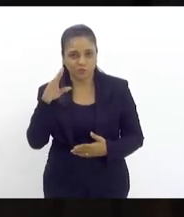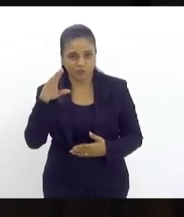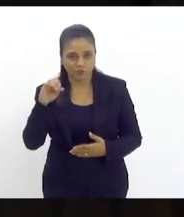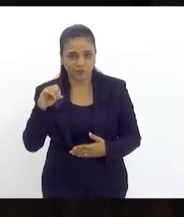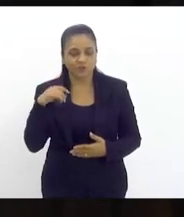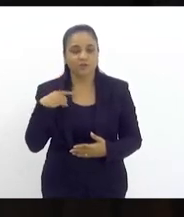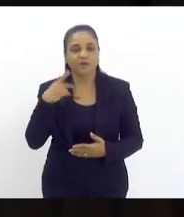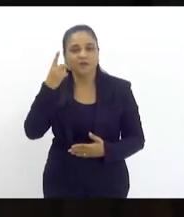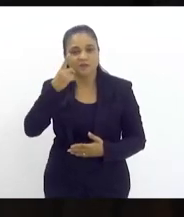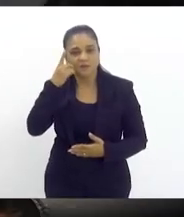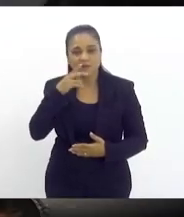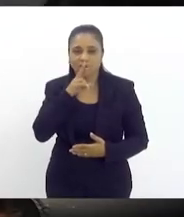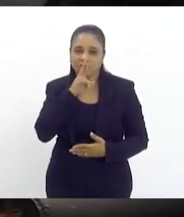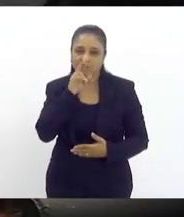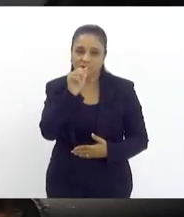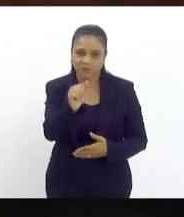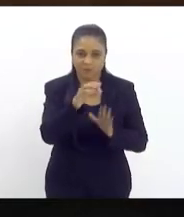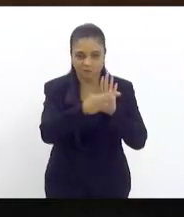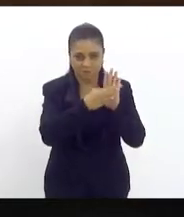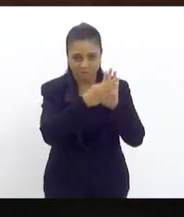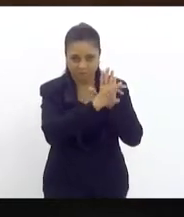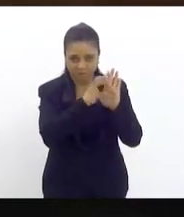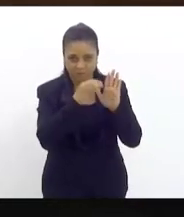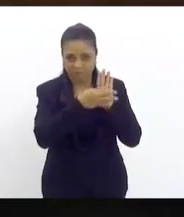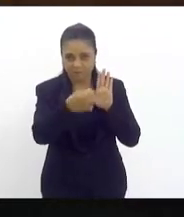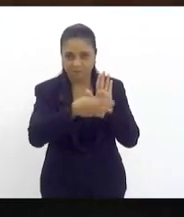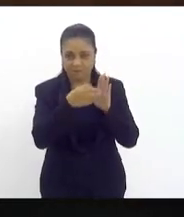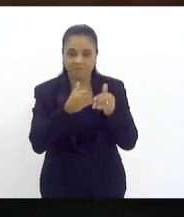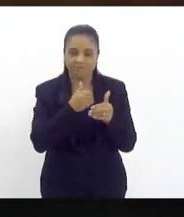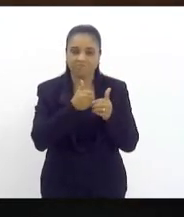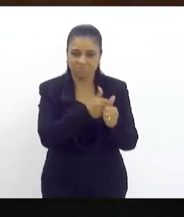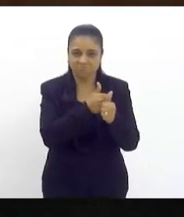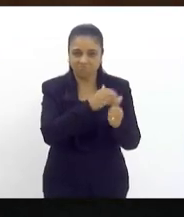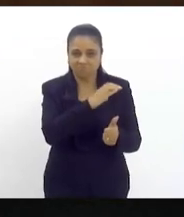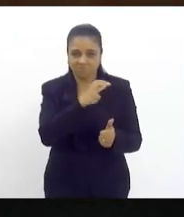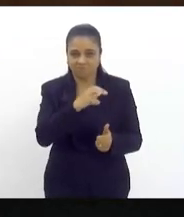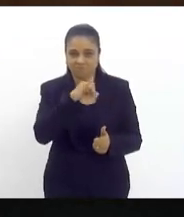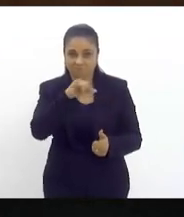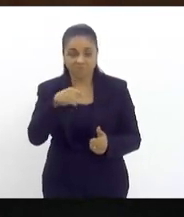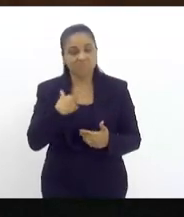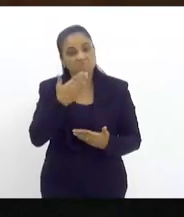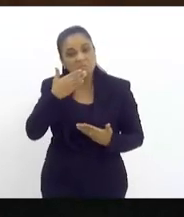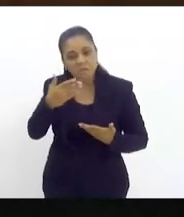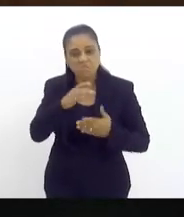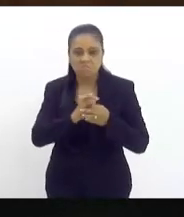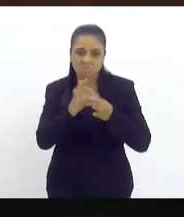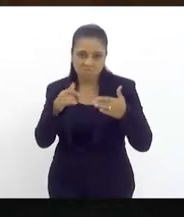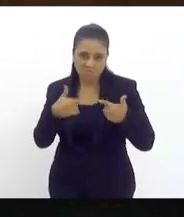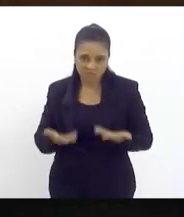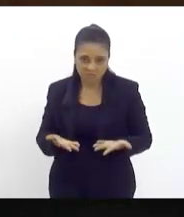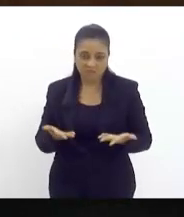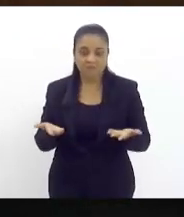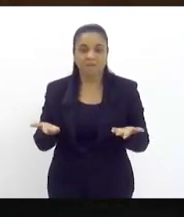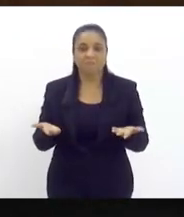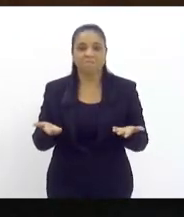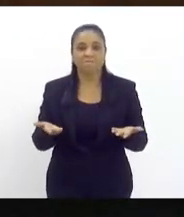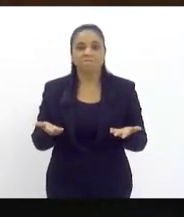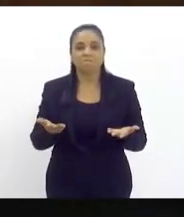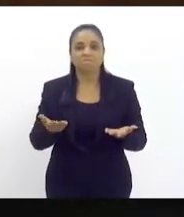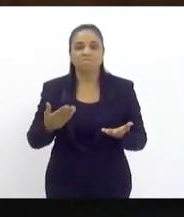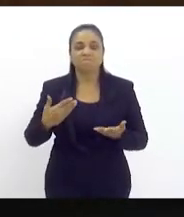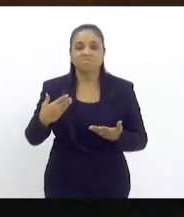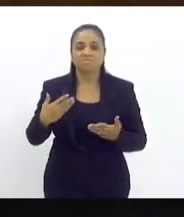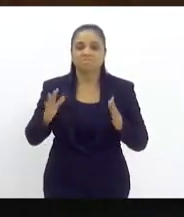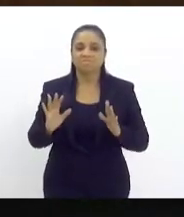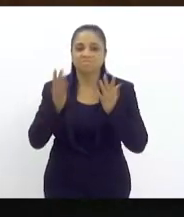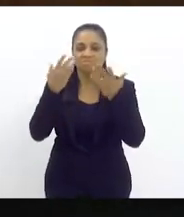Rodrigo Amorim para emitir parecer. Acompanho o parecer da CCJ. Senhora presidente, se Vossa Excelência me permite esse momento, pois saudar não. A presença do